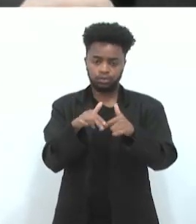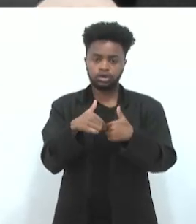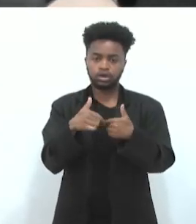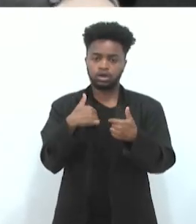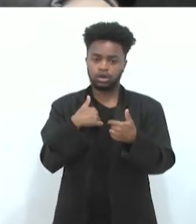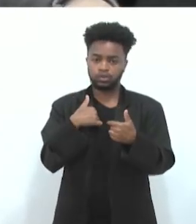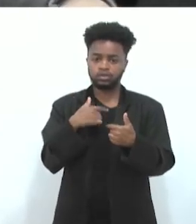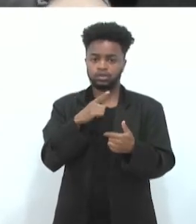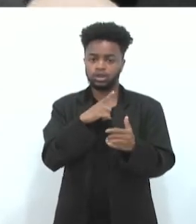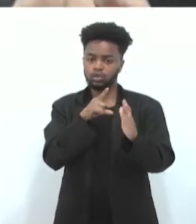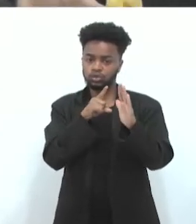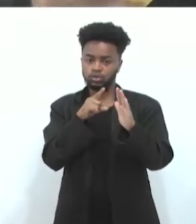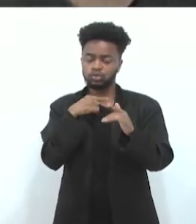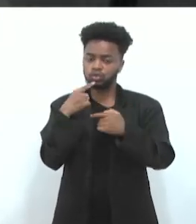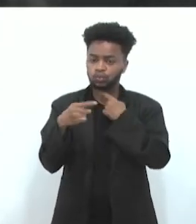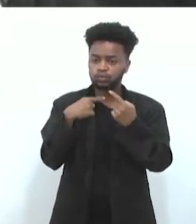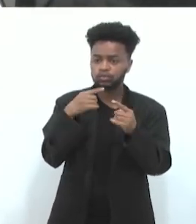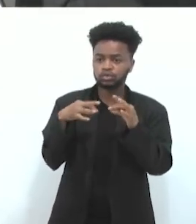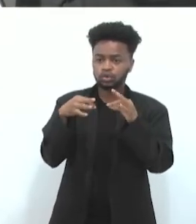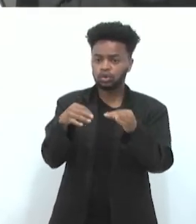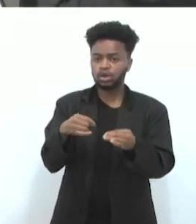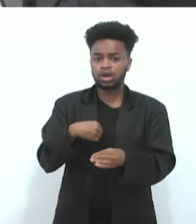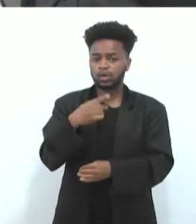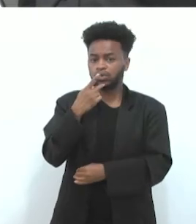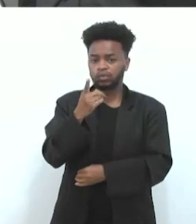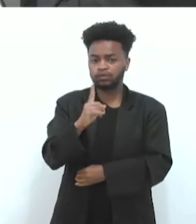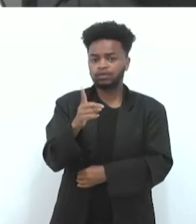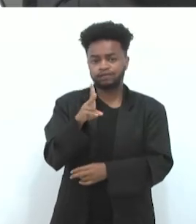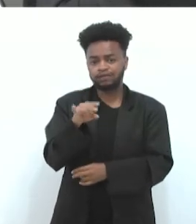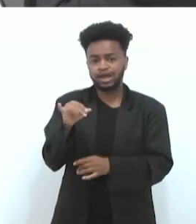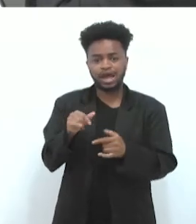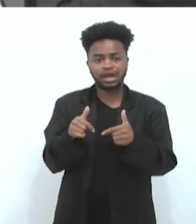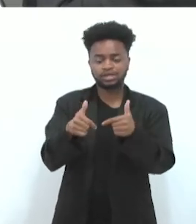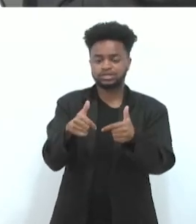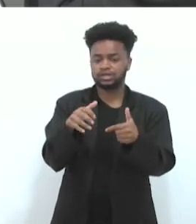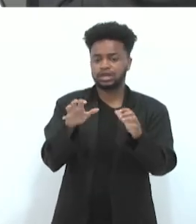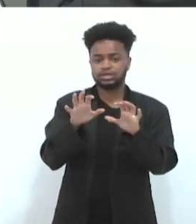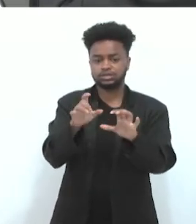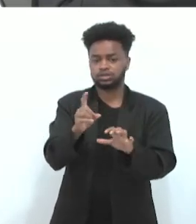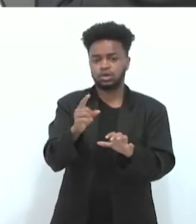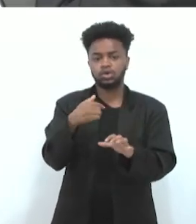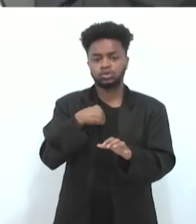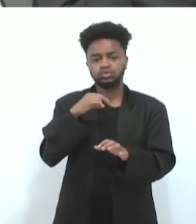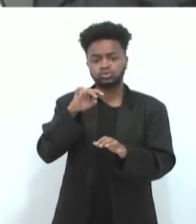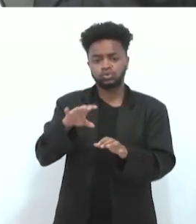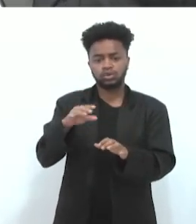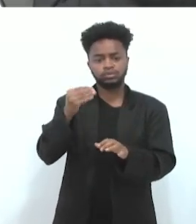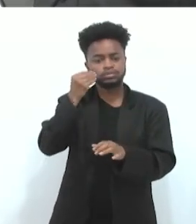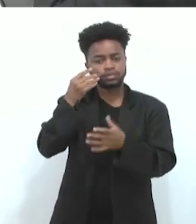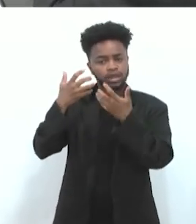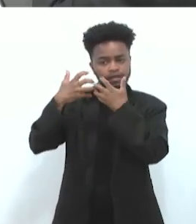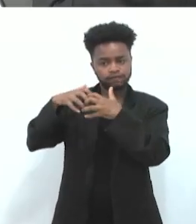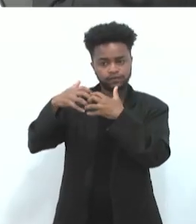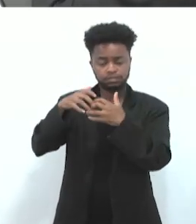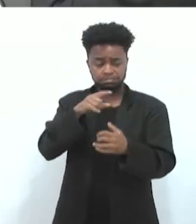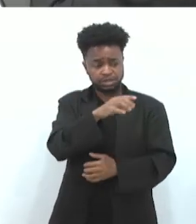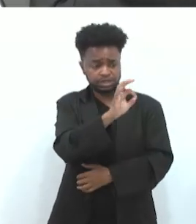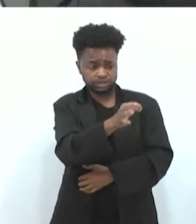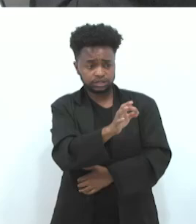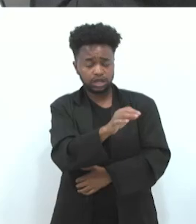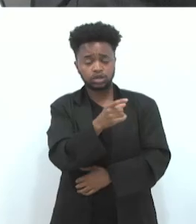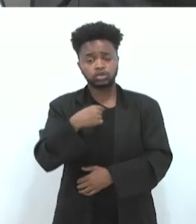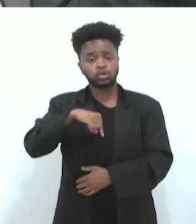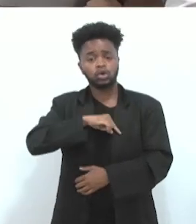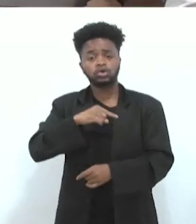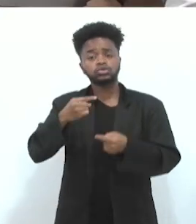essas dúvidas todas, entende? Eu não estou dizendo que vai agir assim, não só é estou isso não. colocando para a gente A senhora refletir. está certa. A gente está aqui discutindo